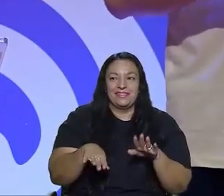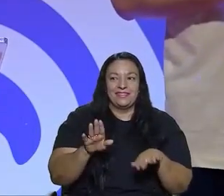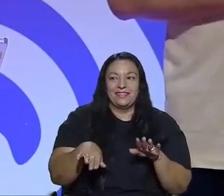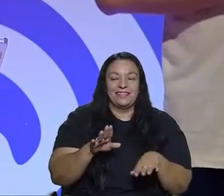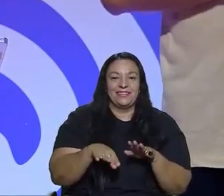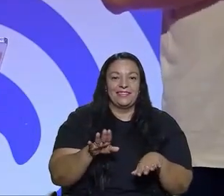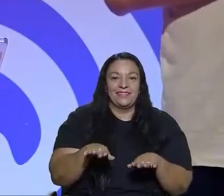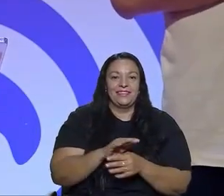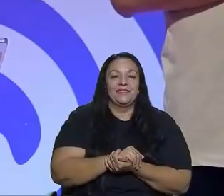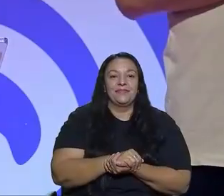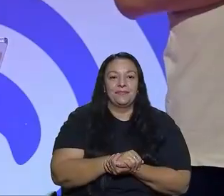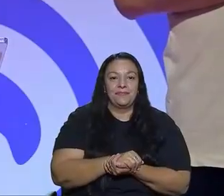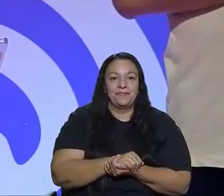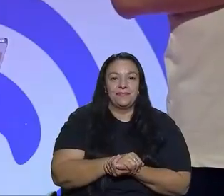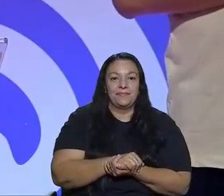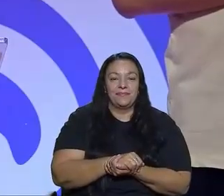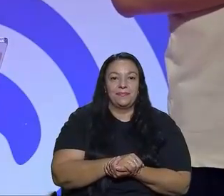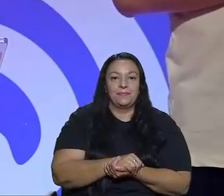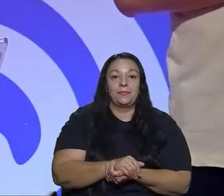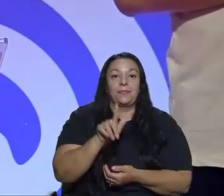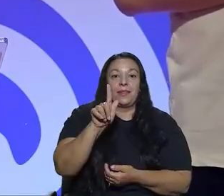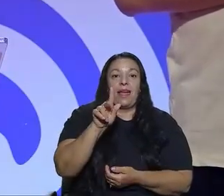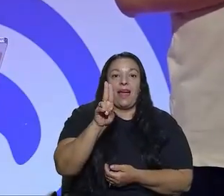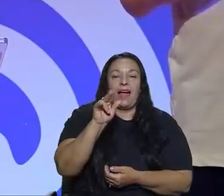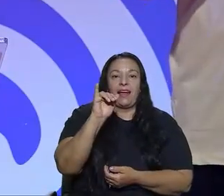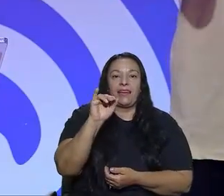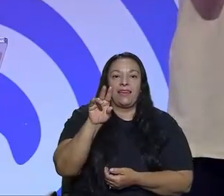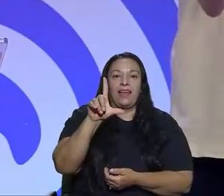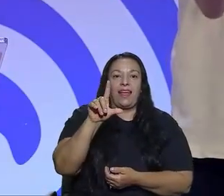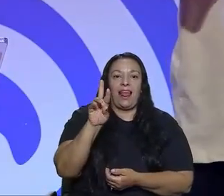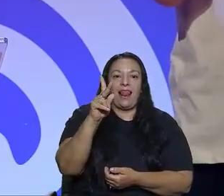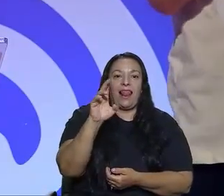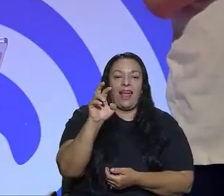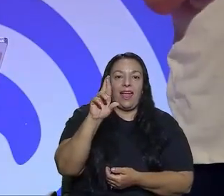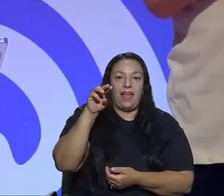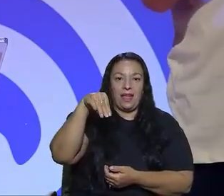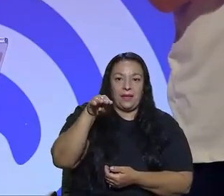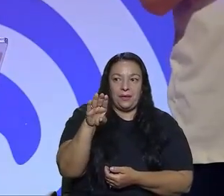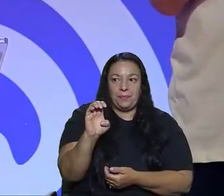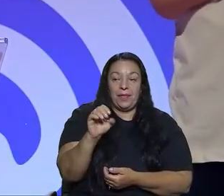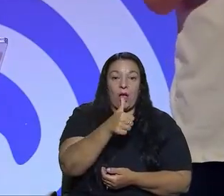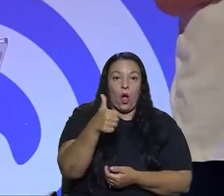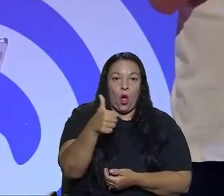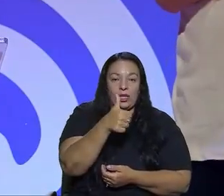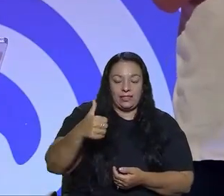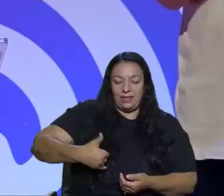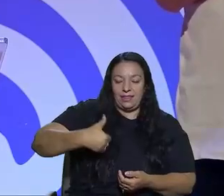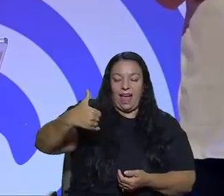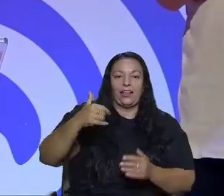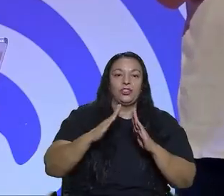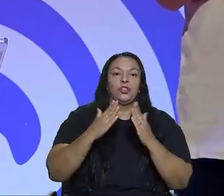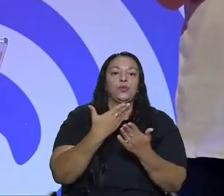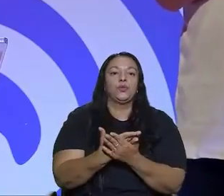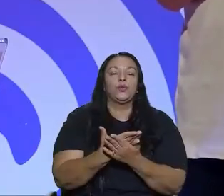Guilherme de Souza Miranda. Ele tem 11 anos e estuda